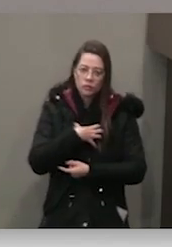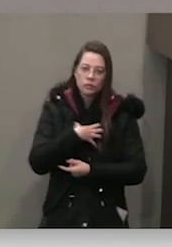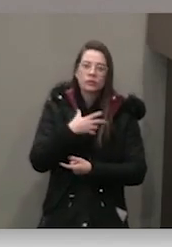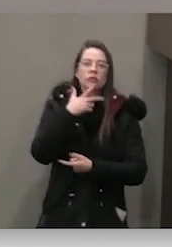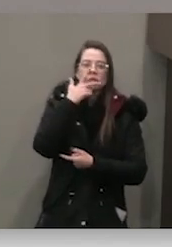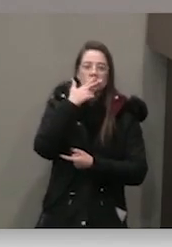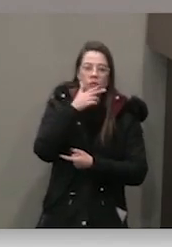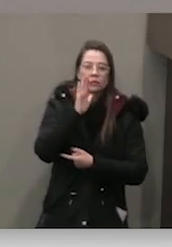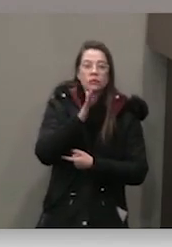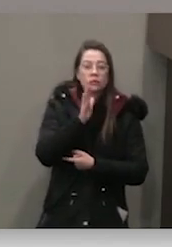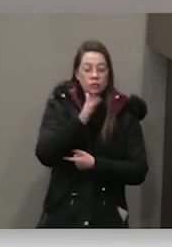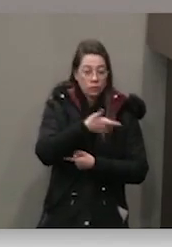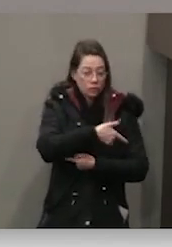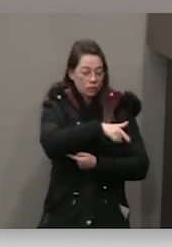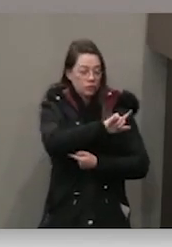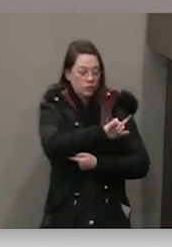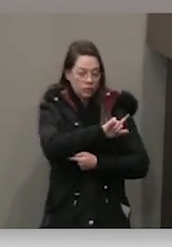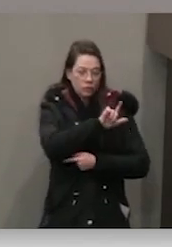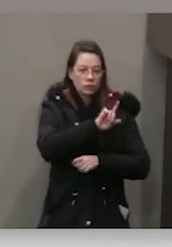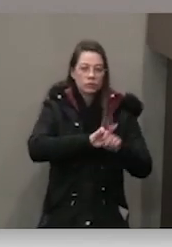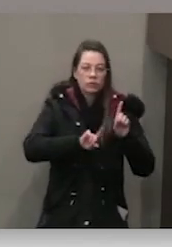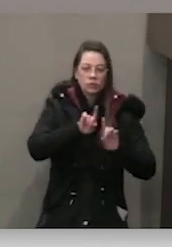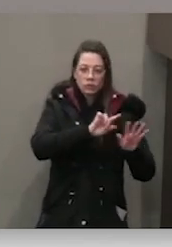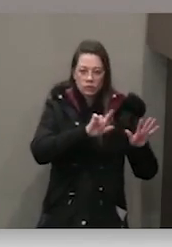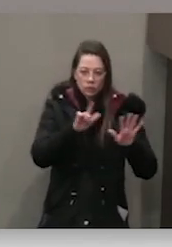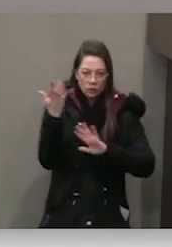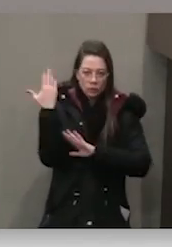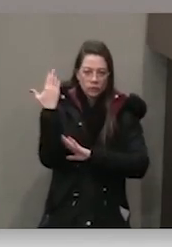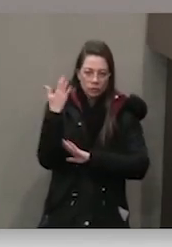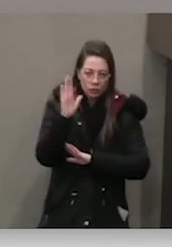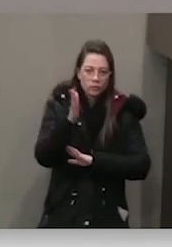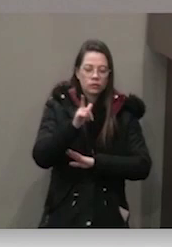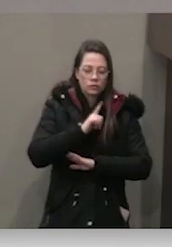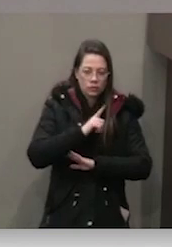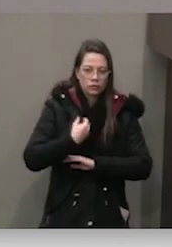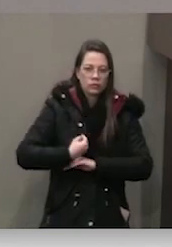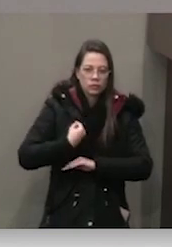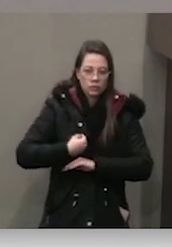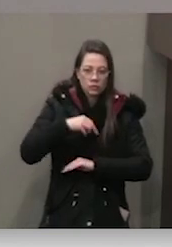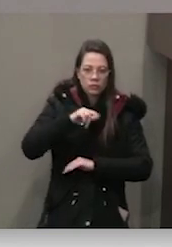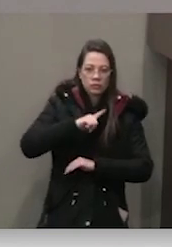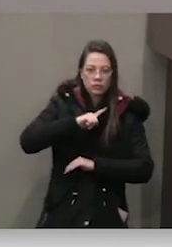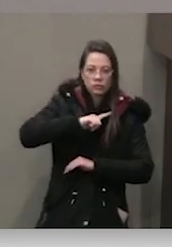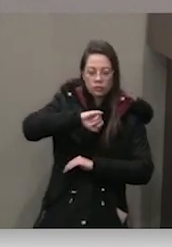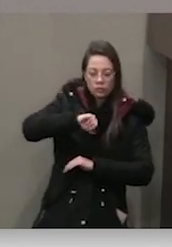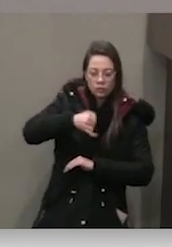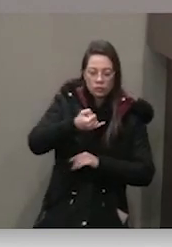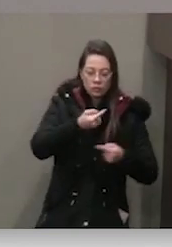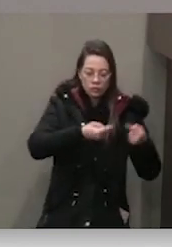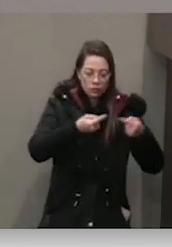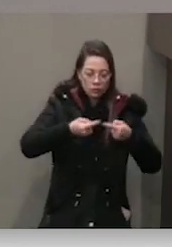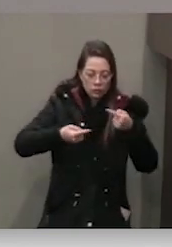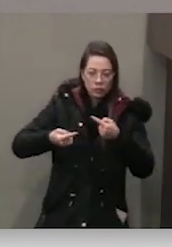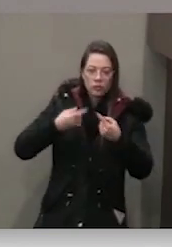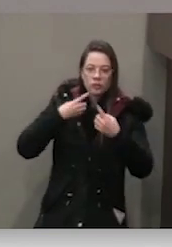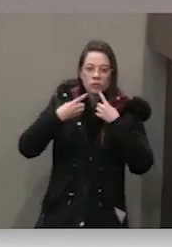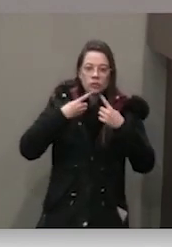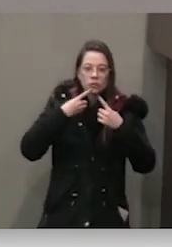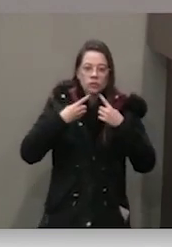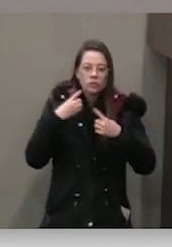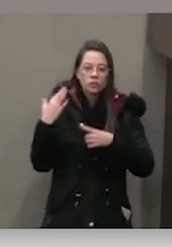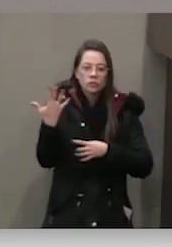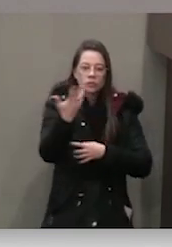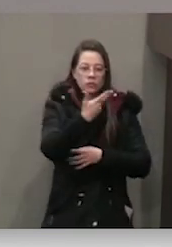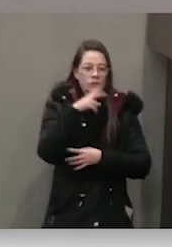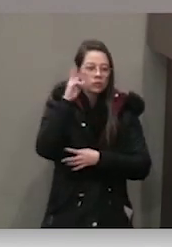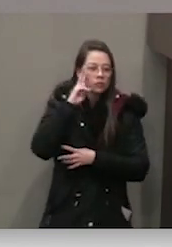nós já fizemos uma audiência ampla algumas semanas atrás, tivemos a oportunidade de discutir, de dialogar, para todos recordarem,